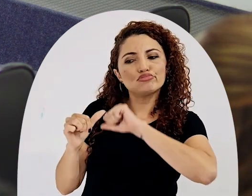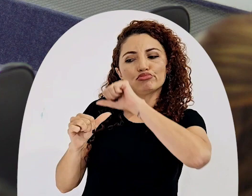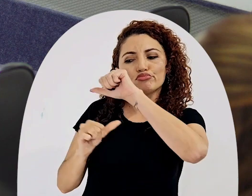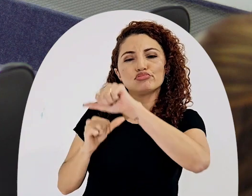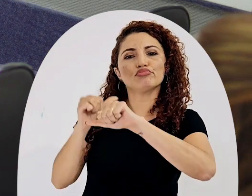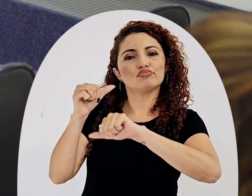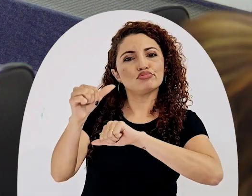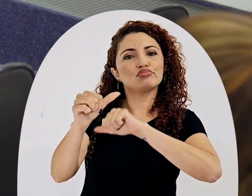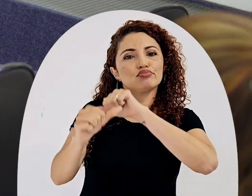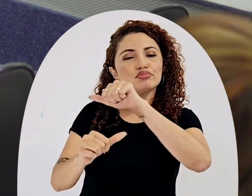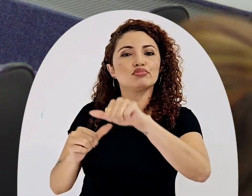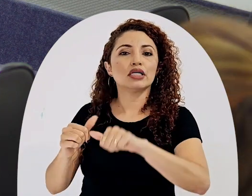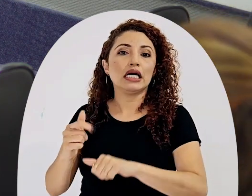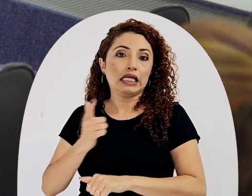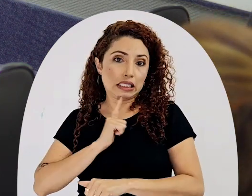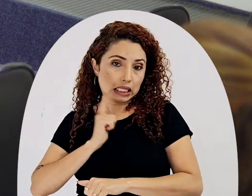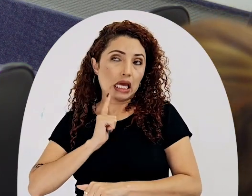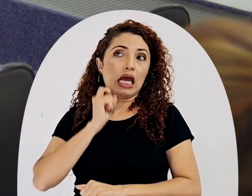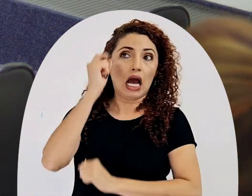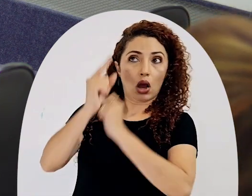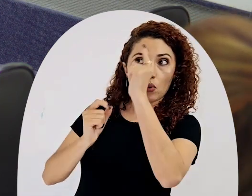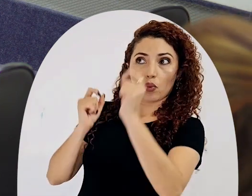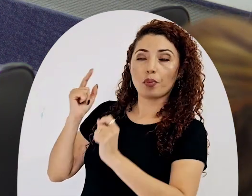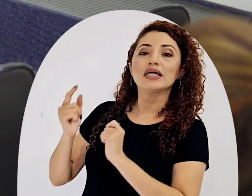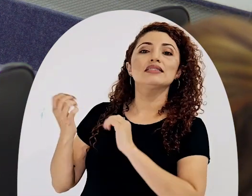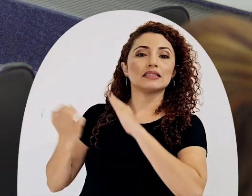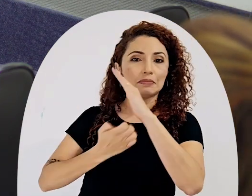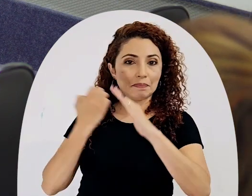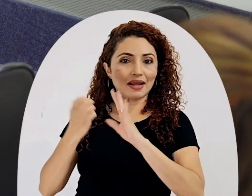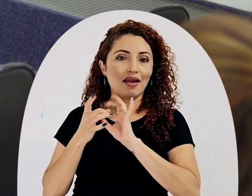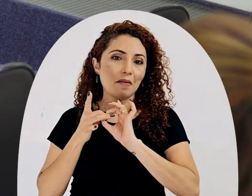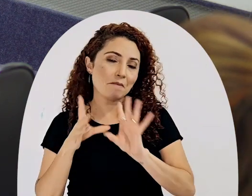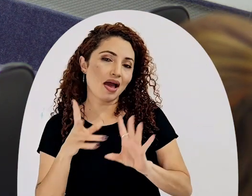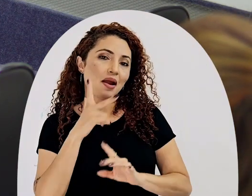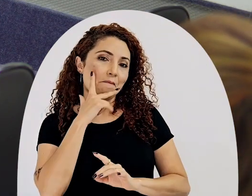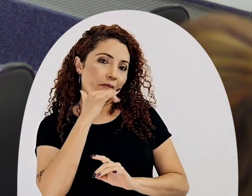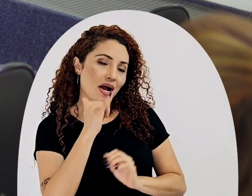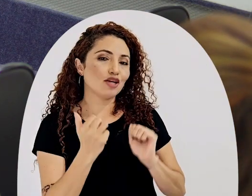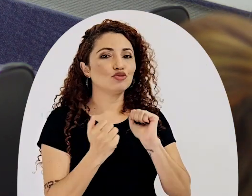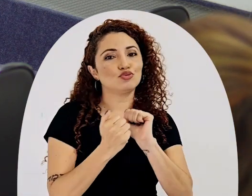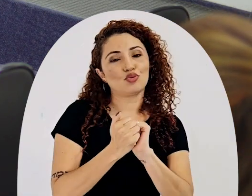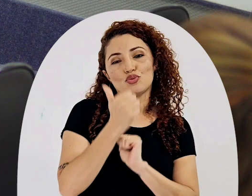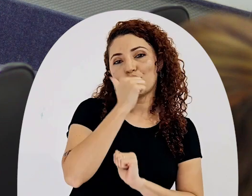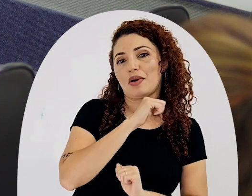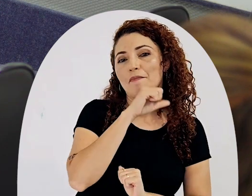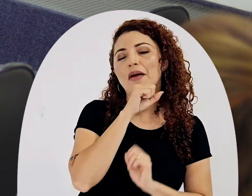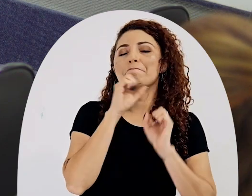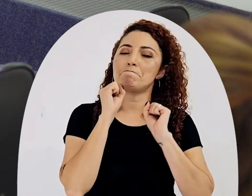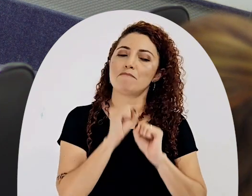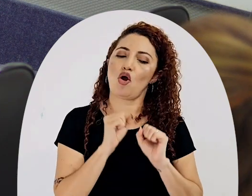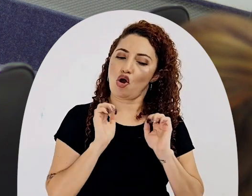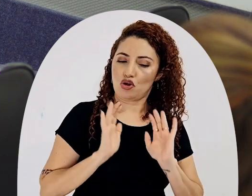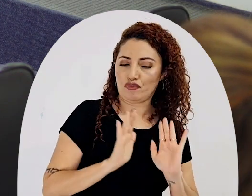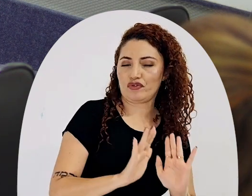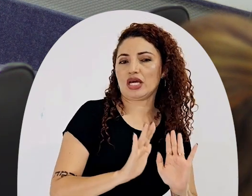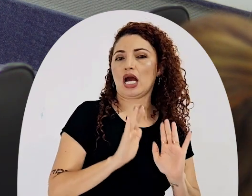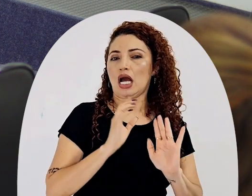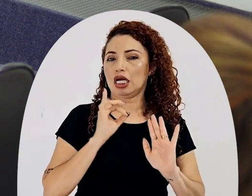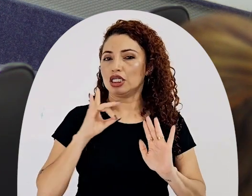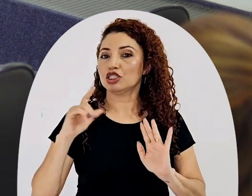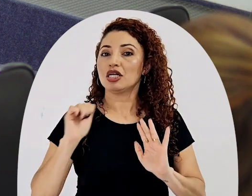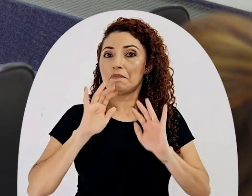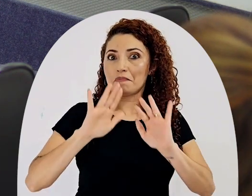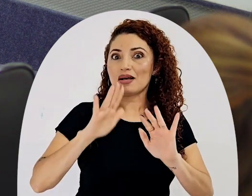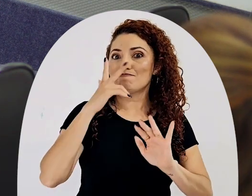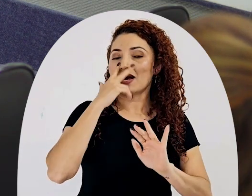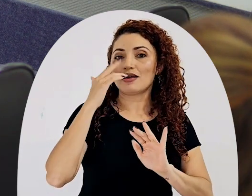para o pai ficar com a mãe, mas que praticamente todo esse cuidado ainda é da mulher. Mas trazendo um caso para elucidar,